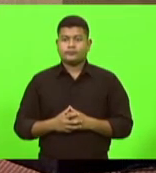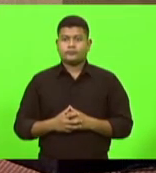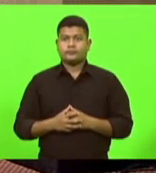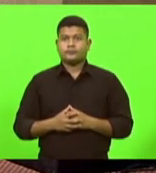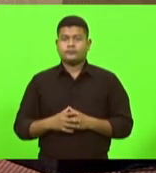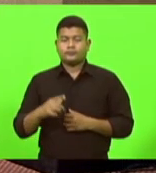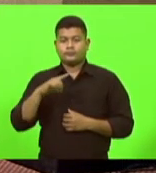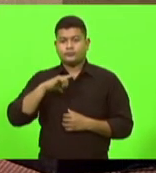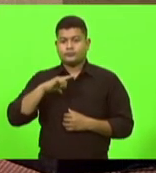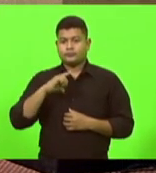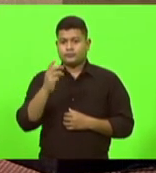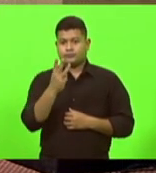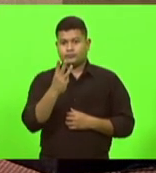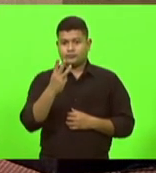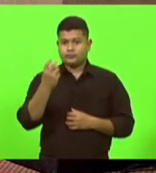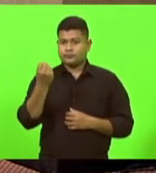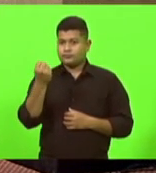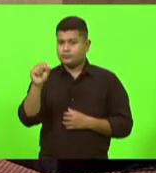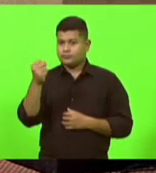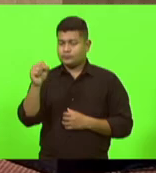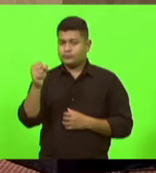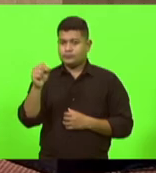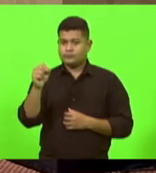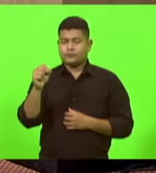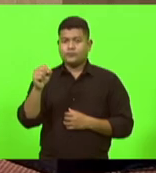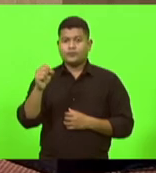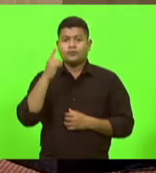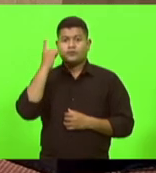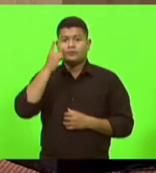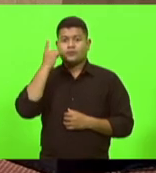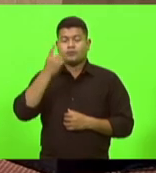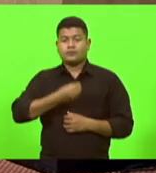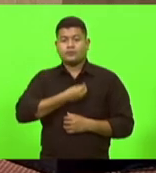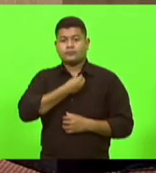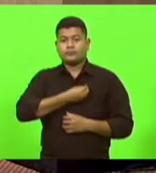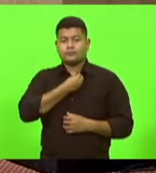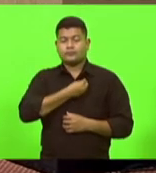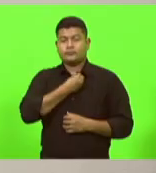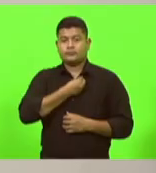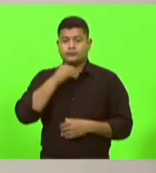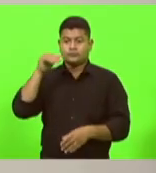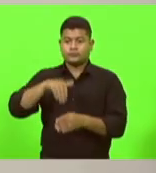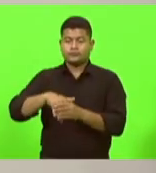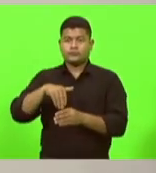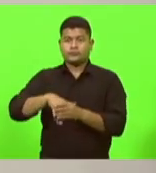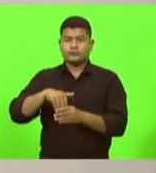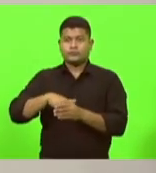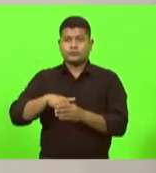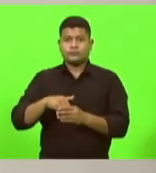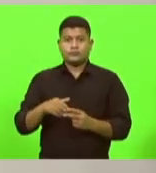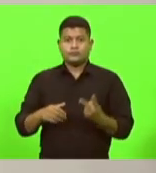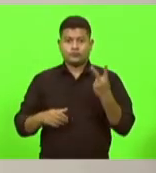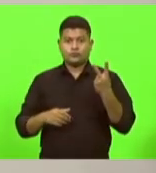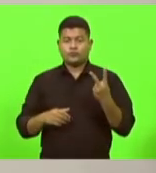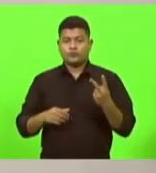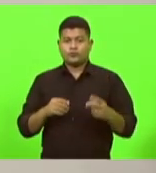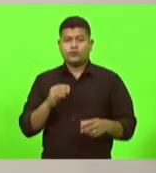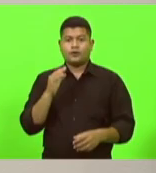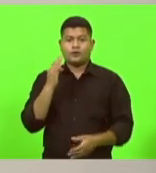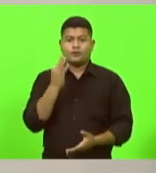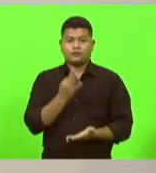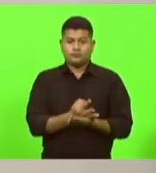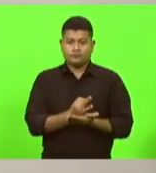Tivemos 38 deputados presentes que votaram, 2 ausências, portanto,